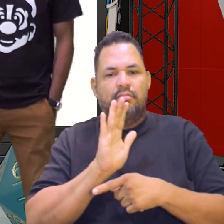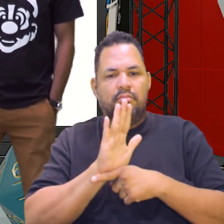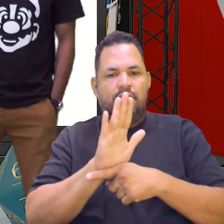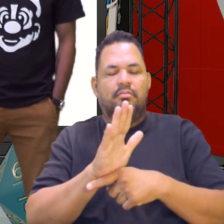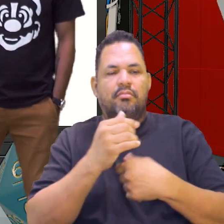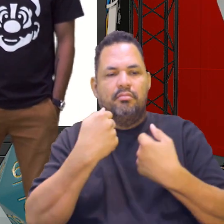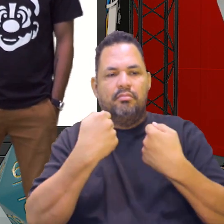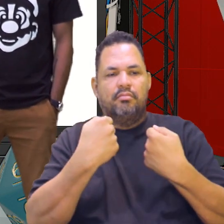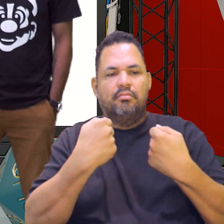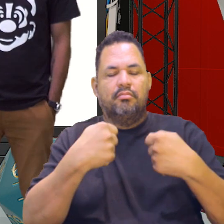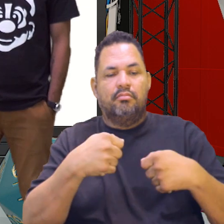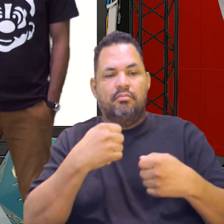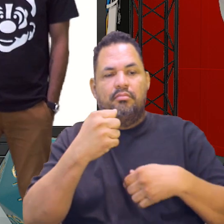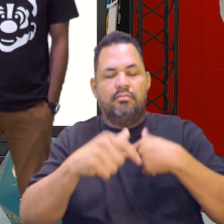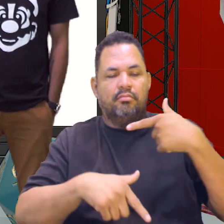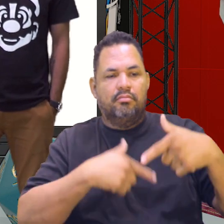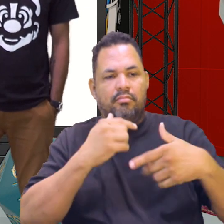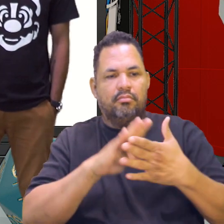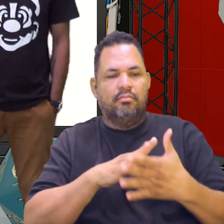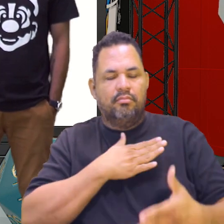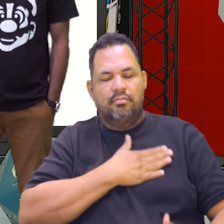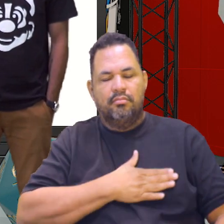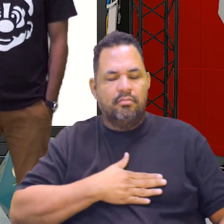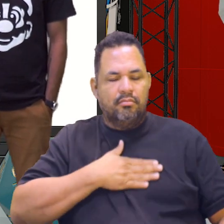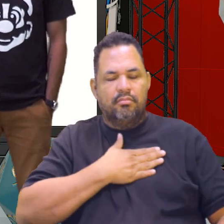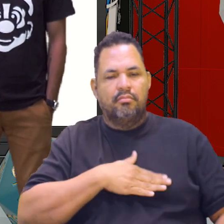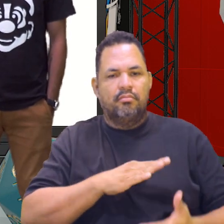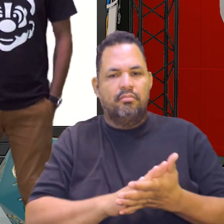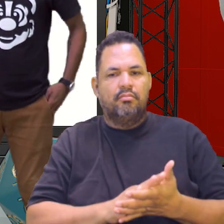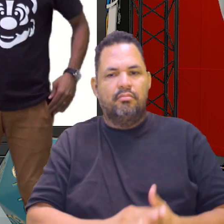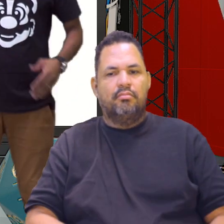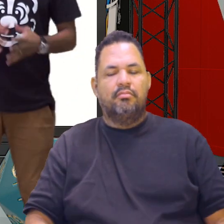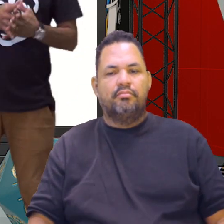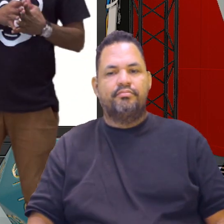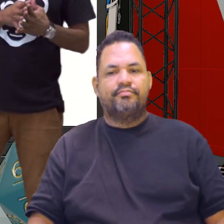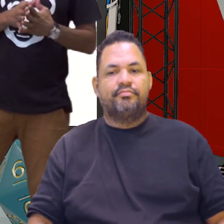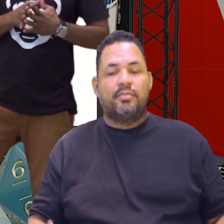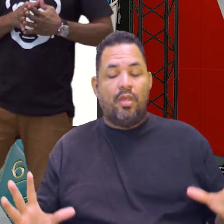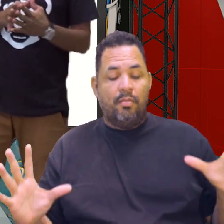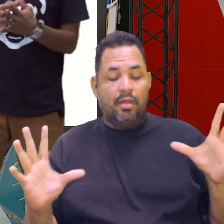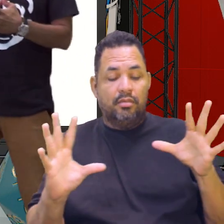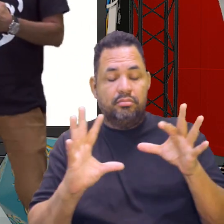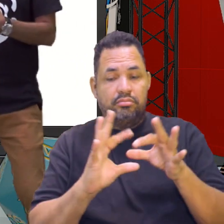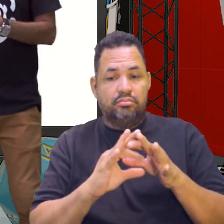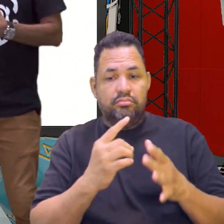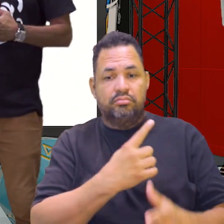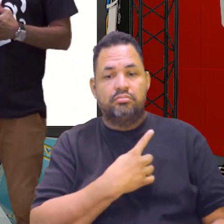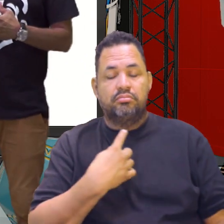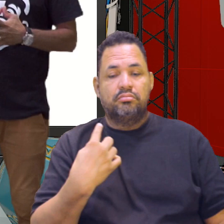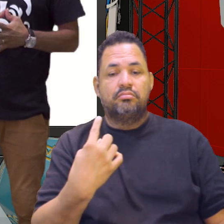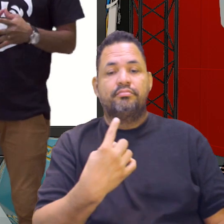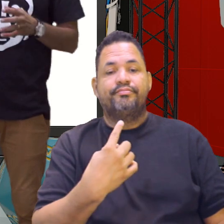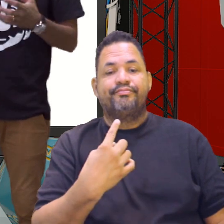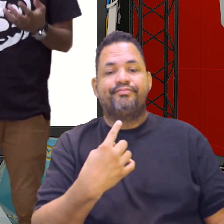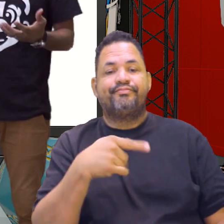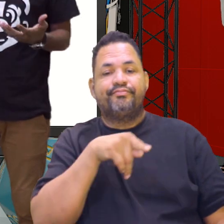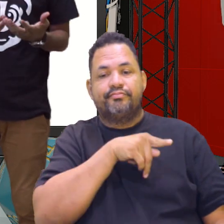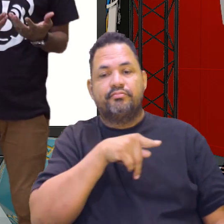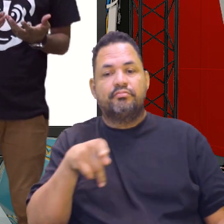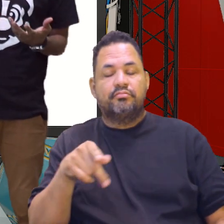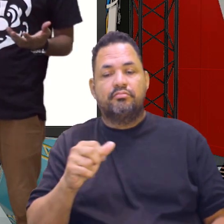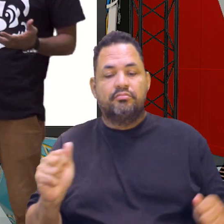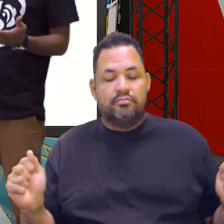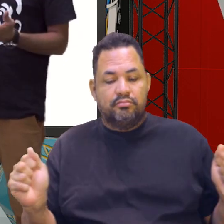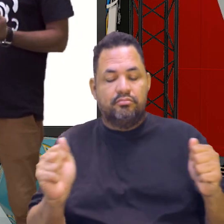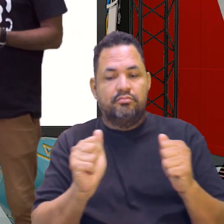né, para os alunos ficarem satisfeitos, chegar o aprendizado até eles aí. E é uma conexão, né? Porque somos nós professores aqui, juntamente